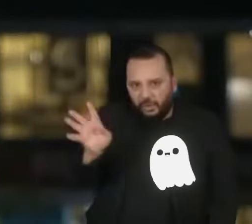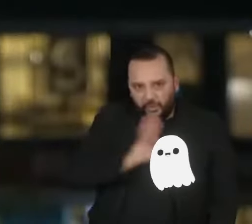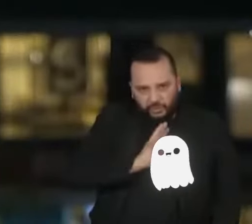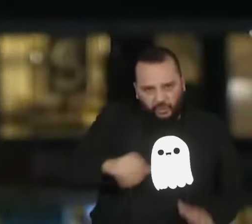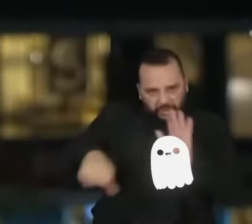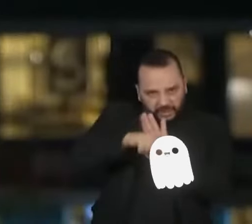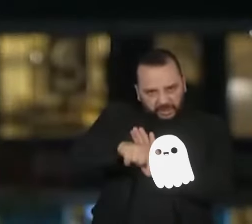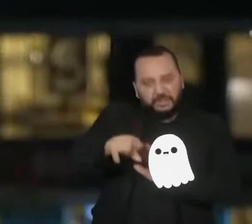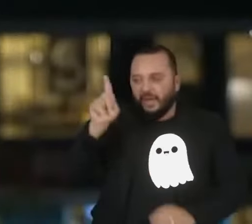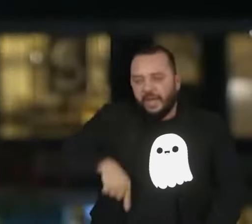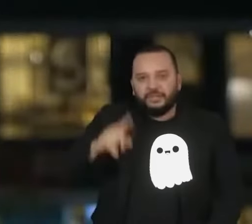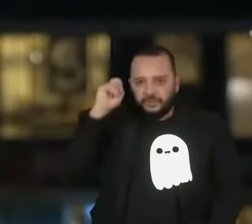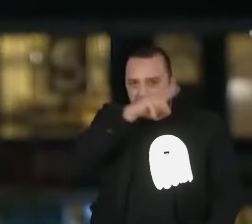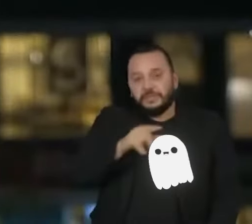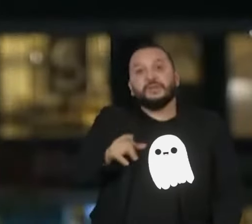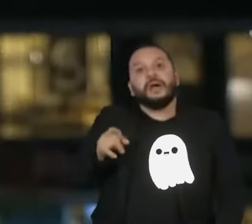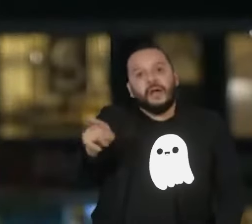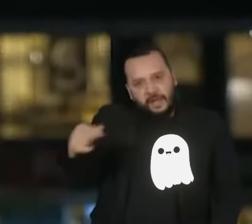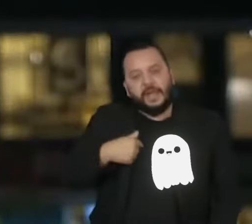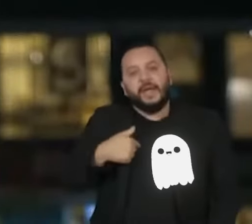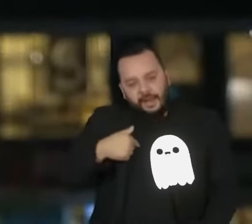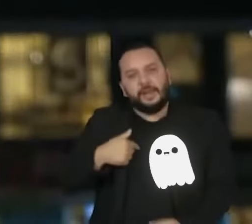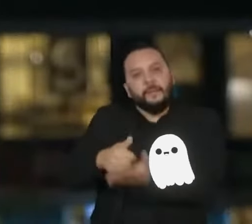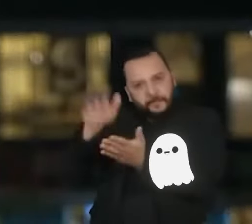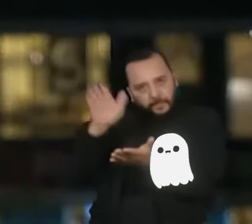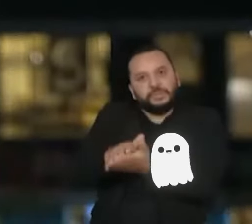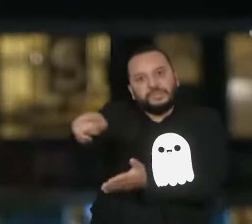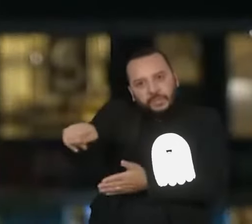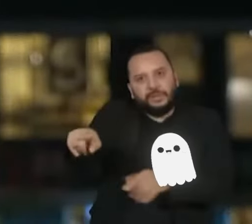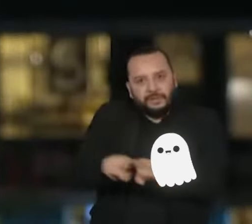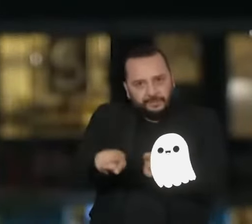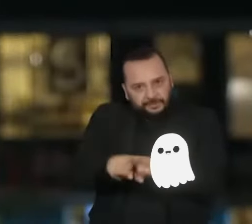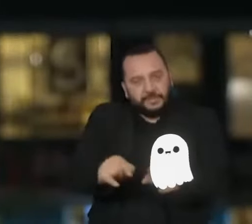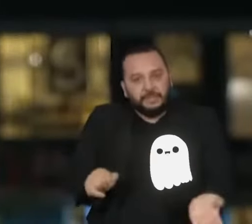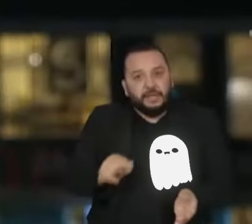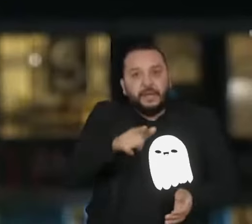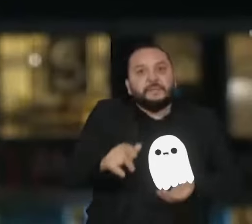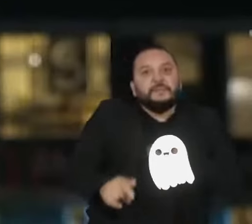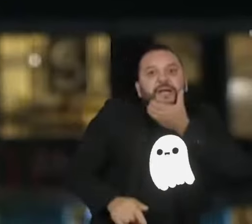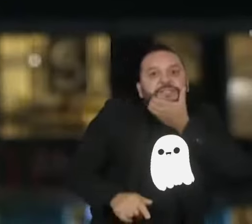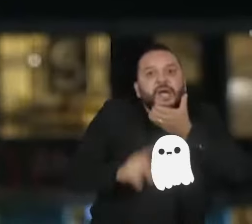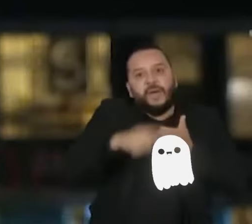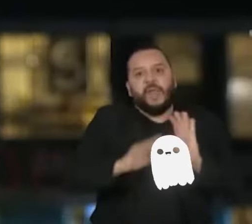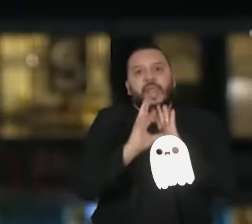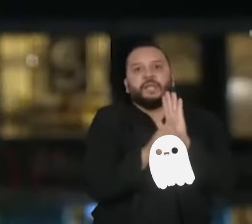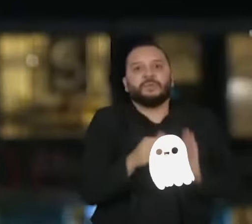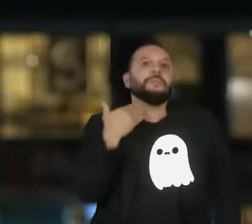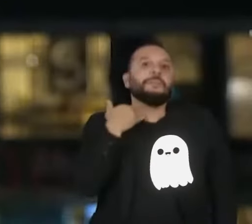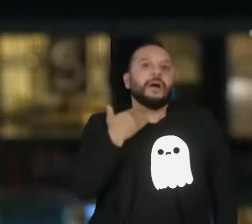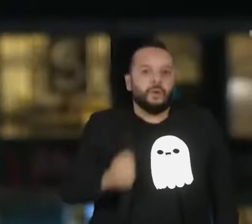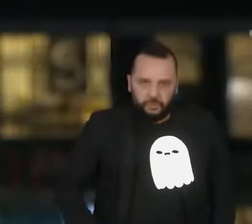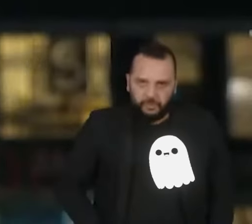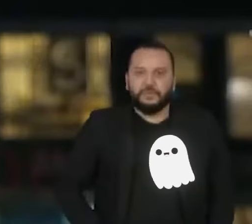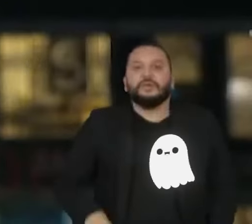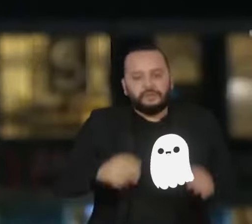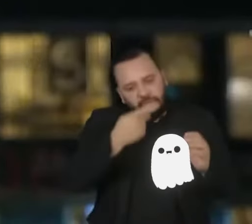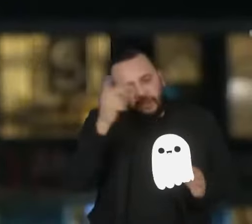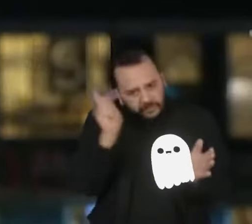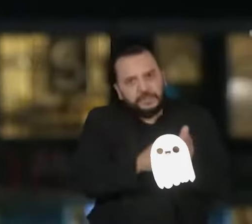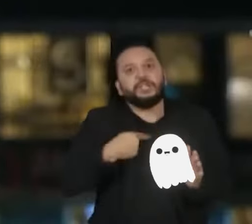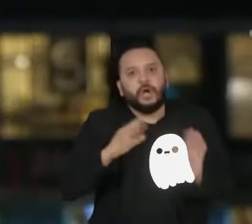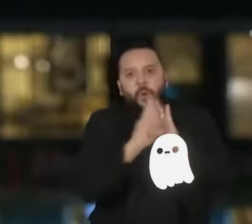terrível. Ela pagou uma transação penal e o Pablo Marçal continua sendo ladrãozinho de banco,